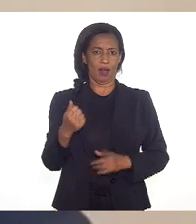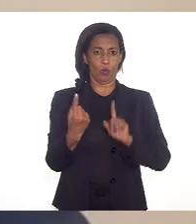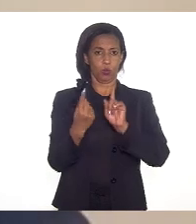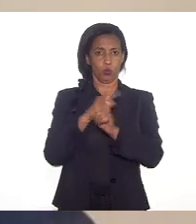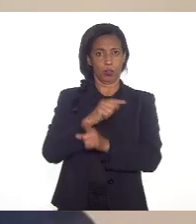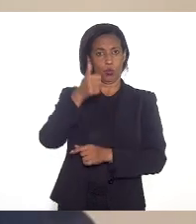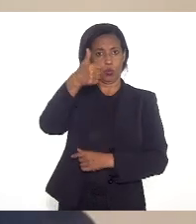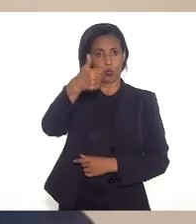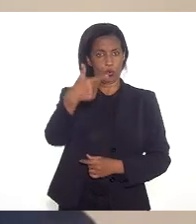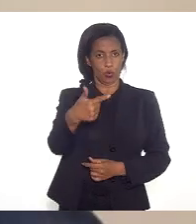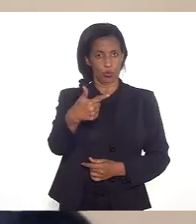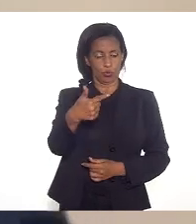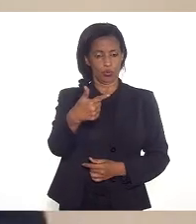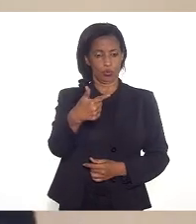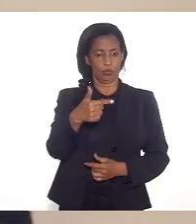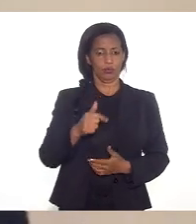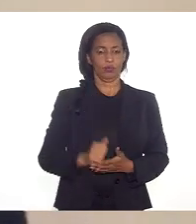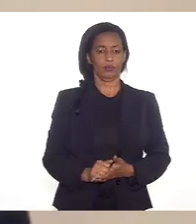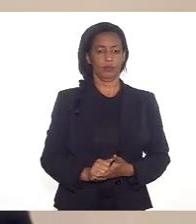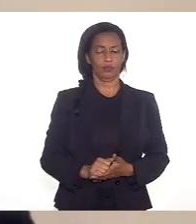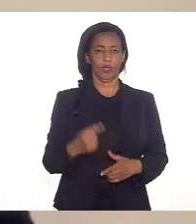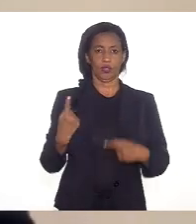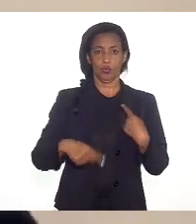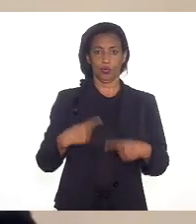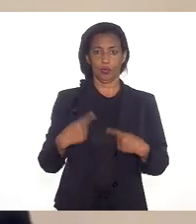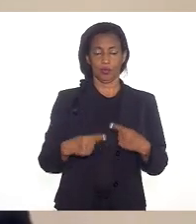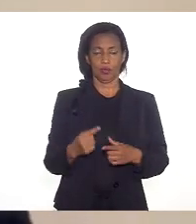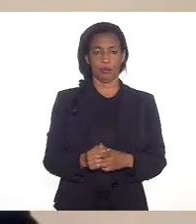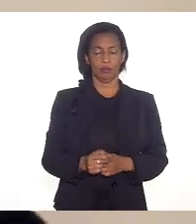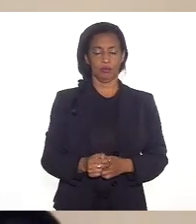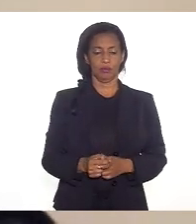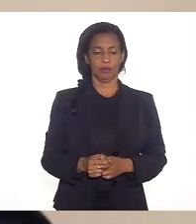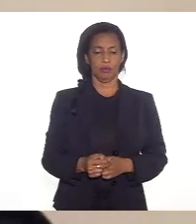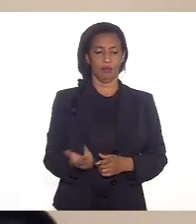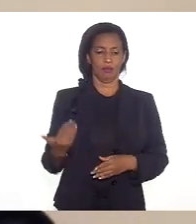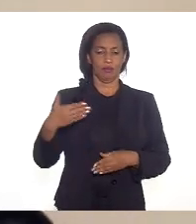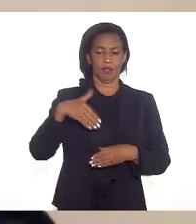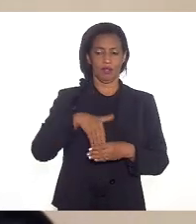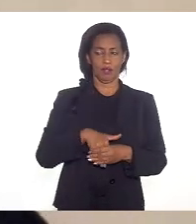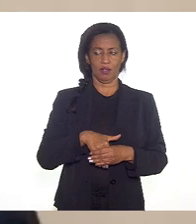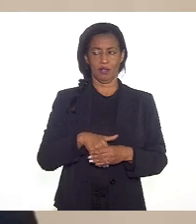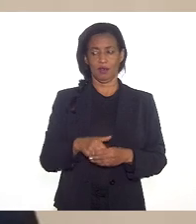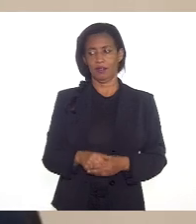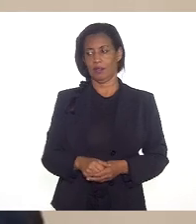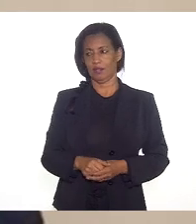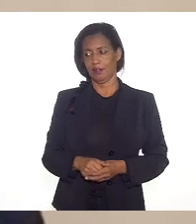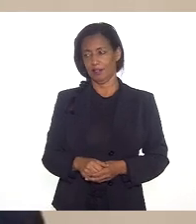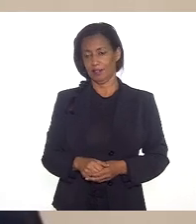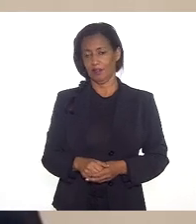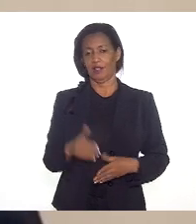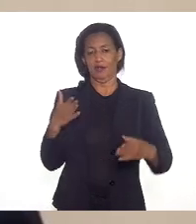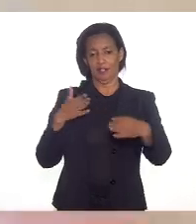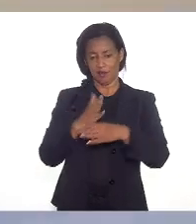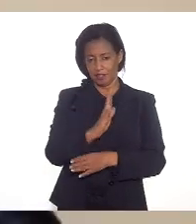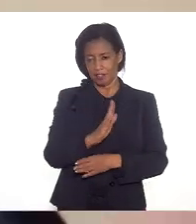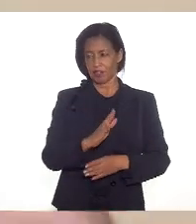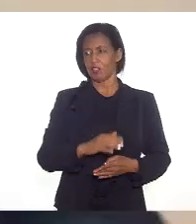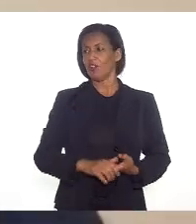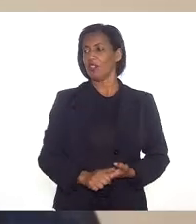e 2. Em discussão, em votação,